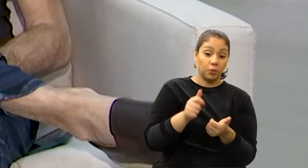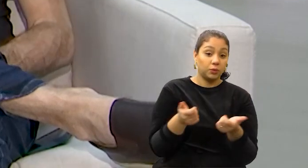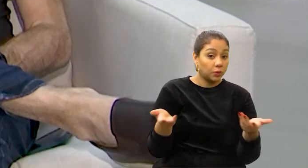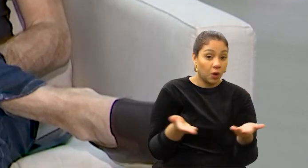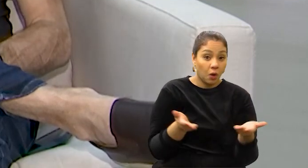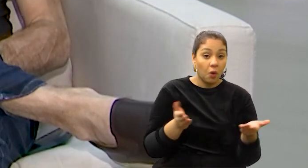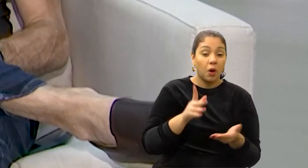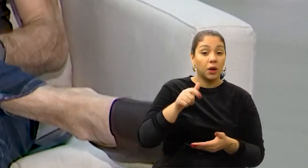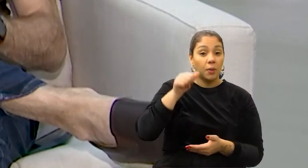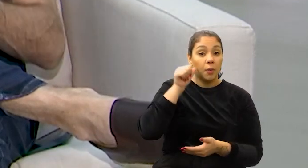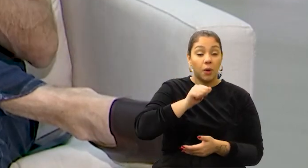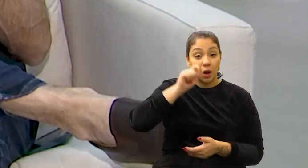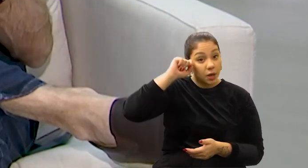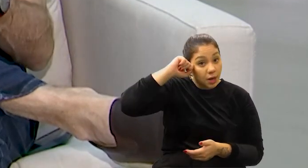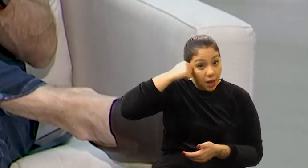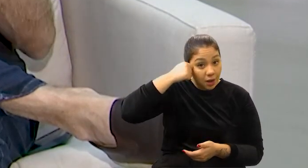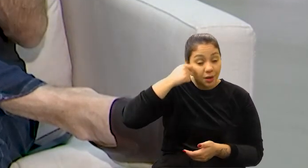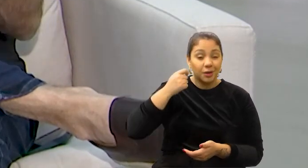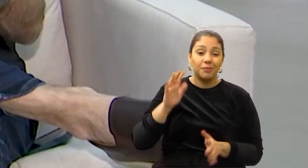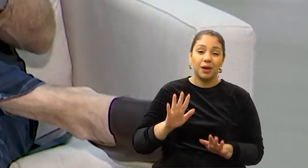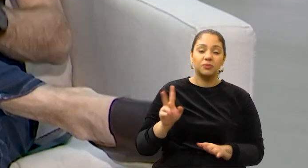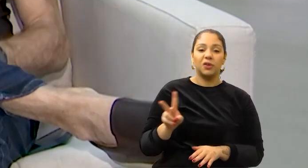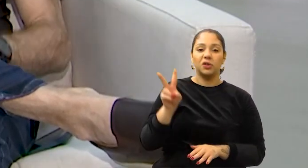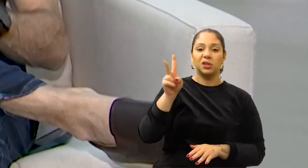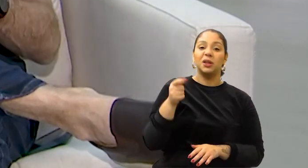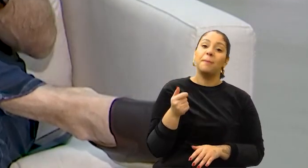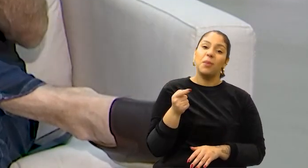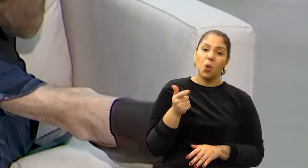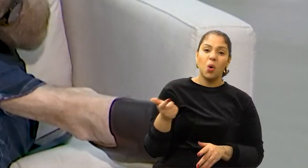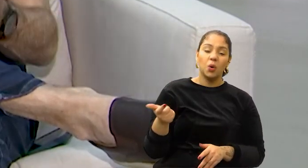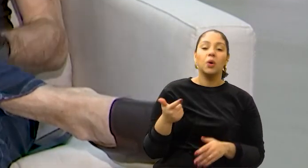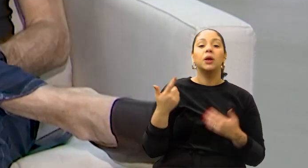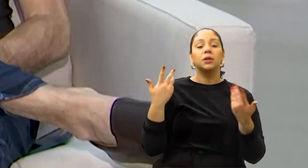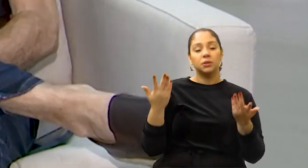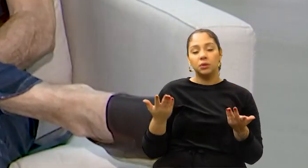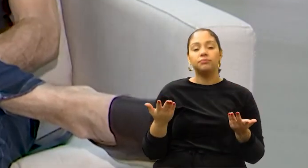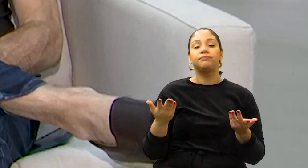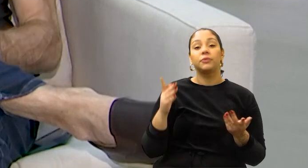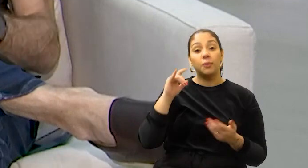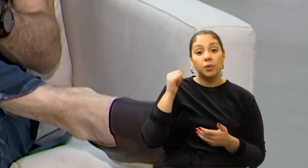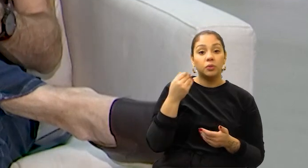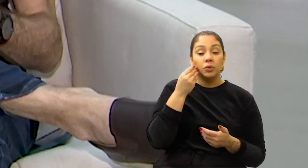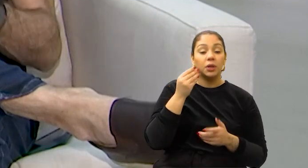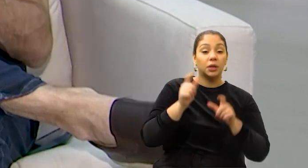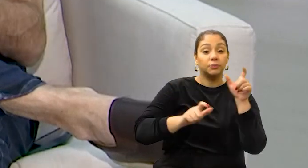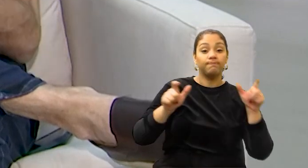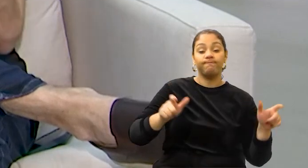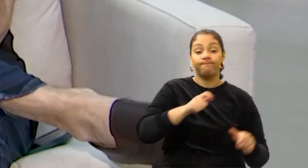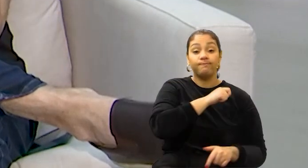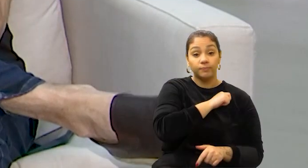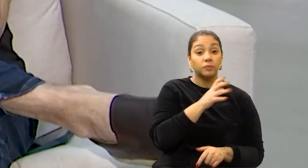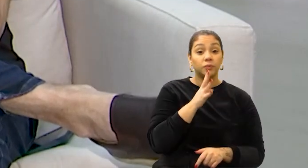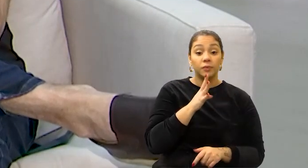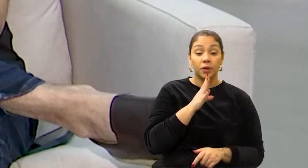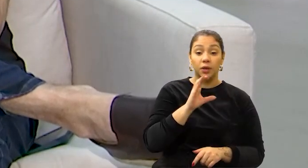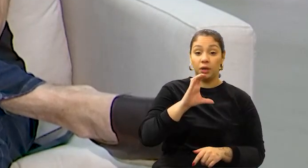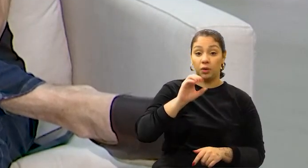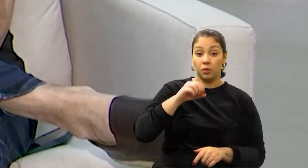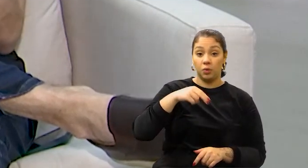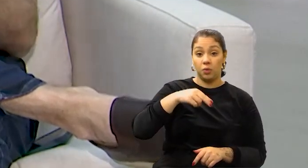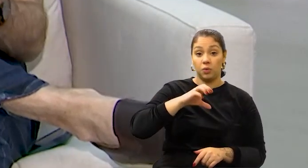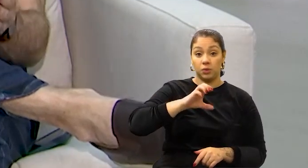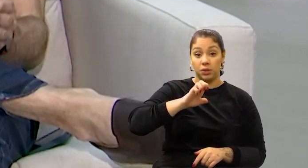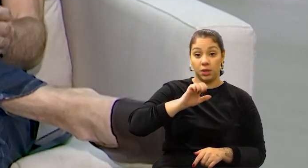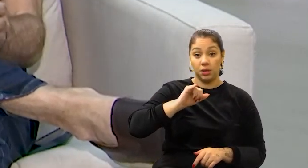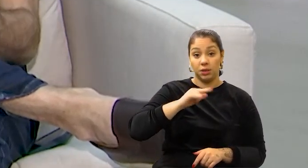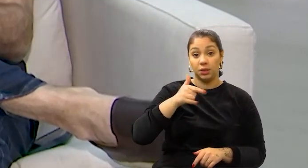pouco valorizada dentro dos cânones e nesse sentido vestibular tá abrindo uma oportunidade para os estudantes conhecerem a Conceição